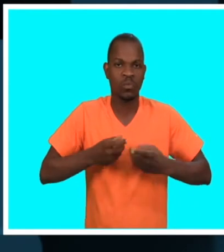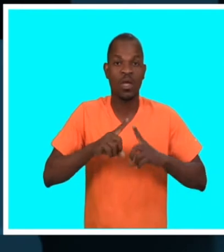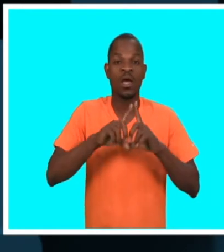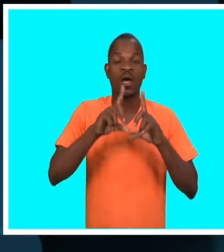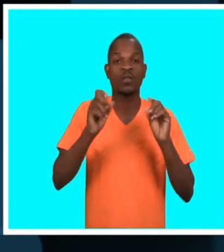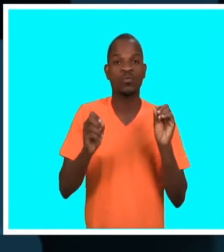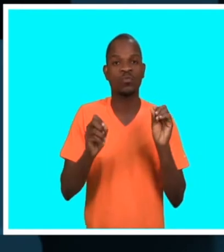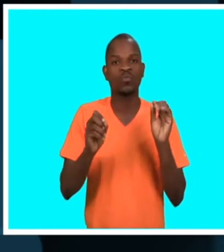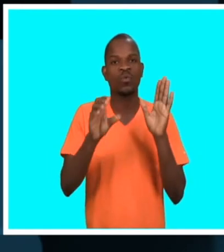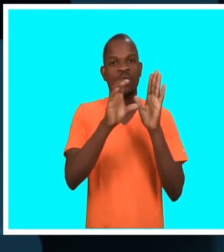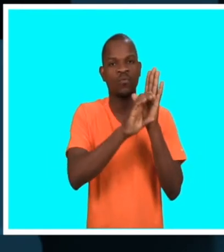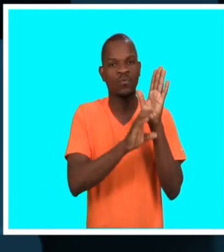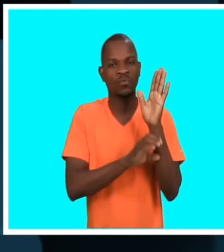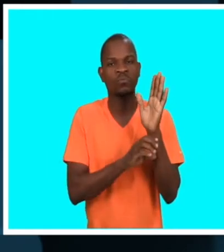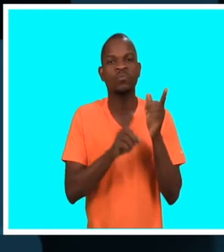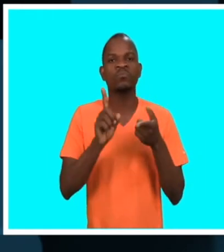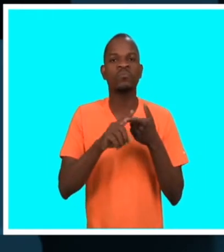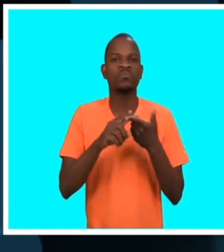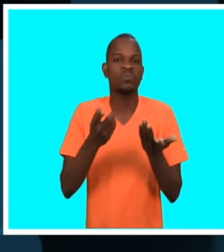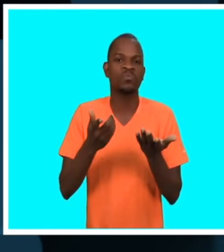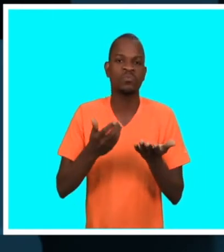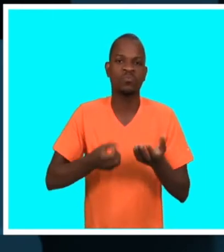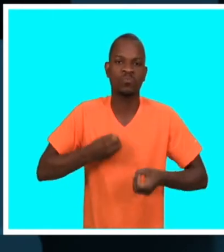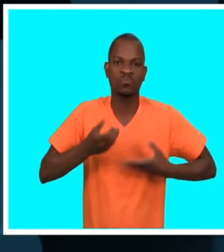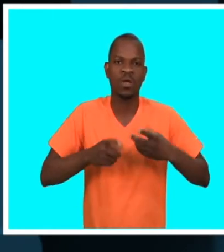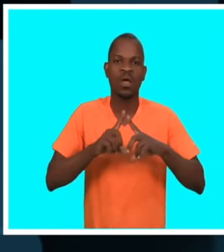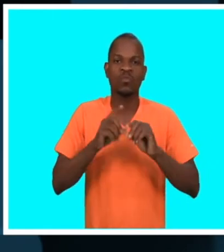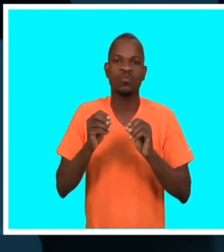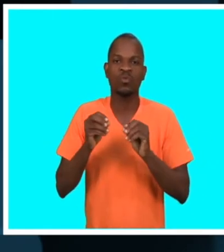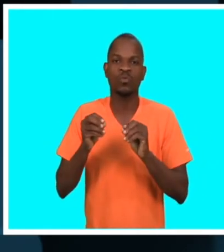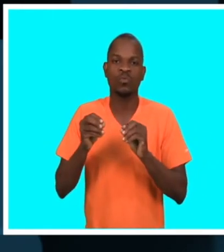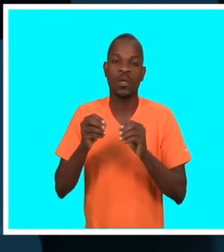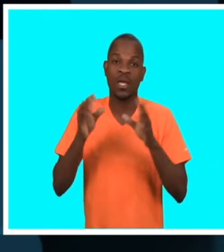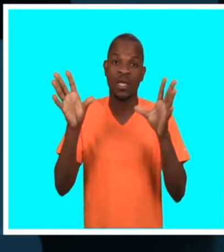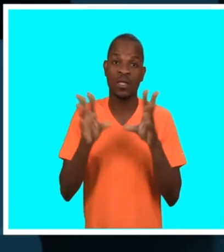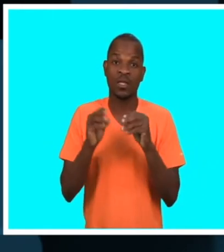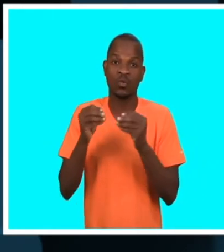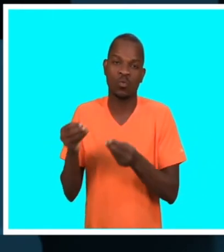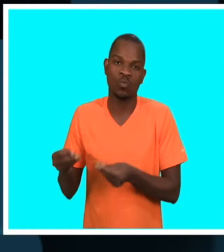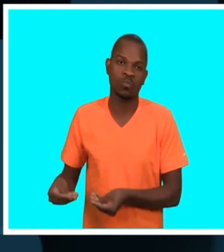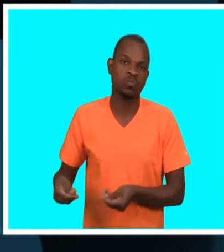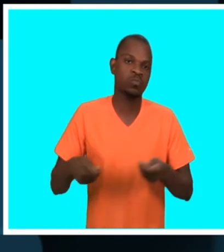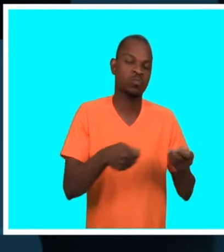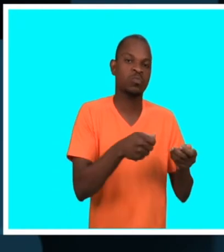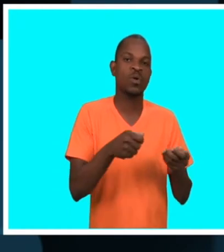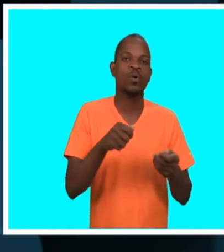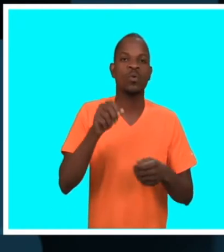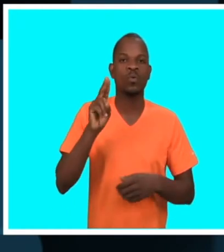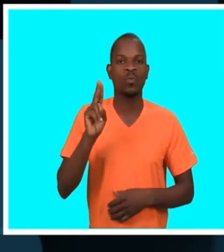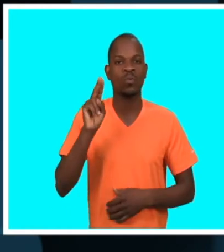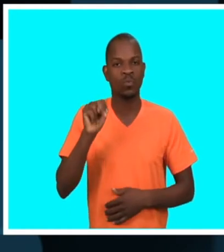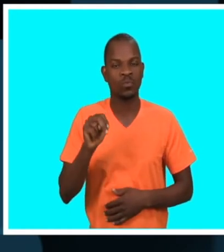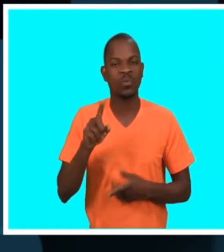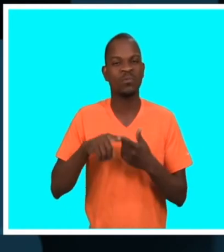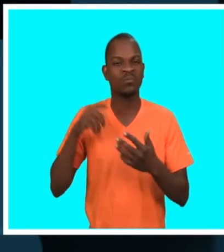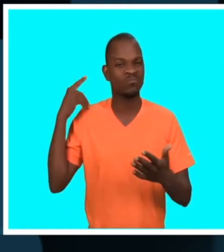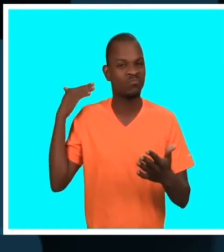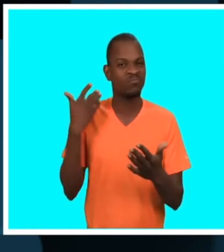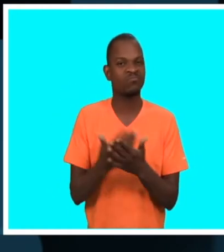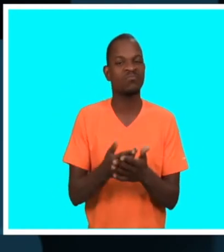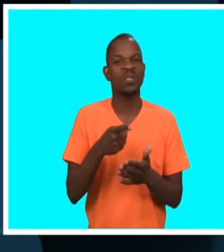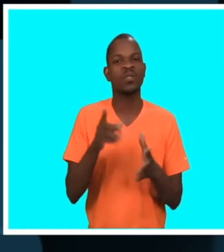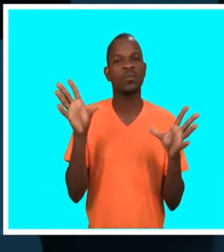Estamos sempre a falar sobre a submissão do relatório nas Nações Unidas. que até hoje que estamos a falar, este relatório ainda não foi